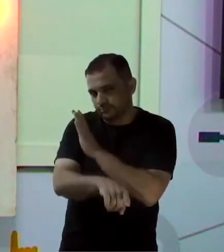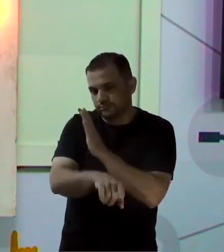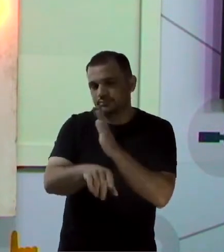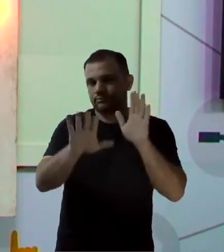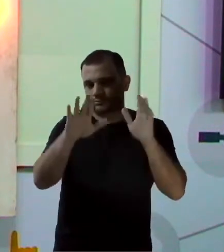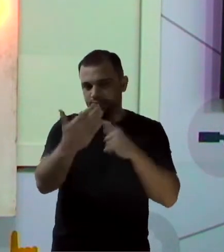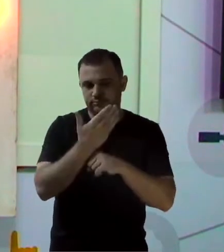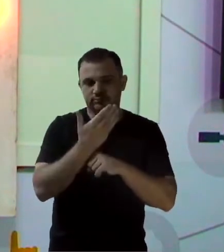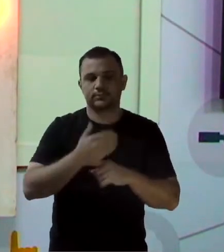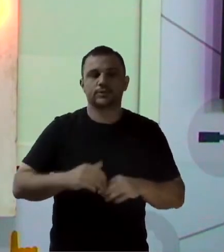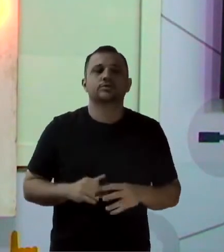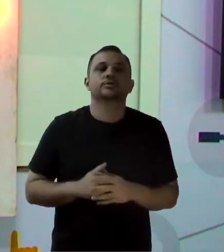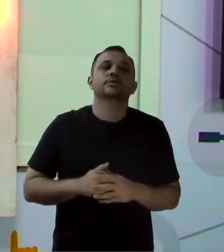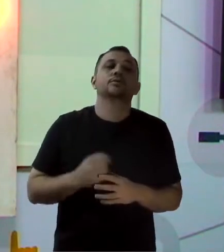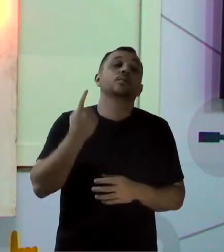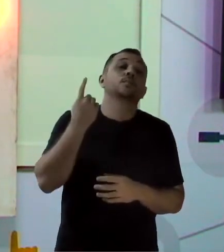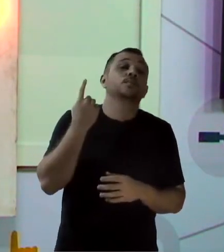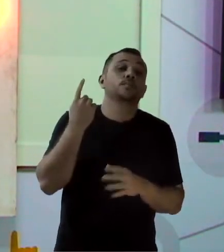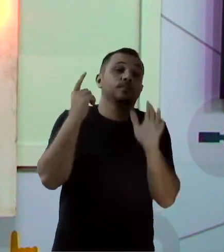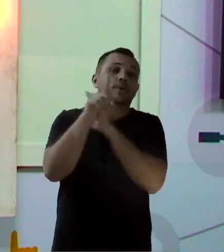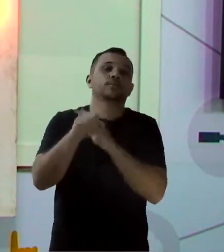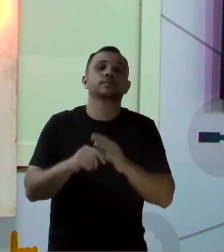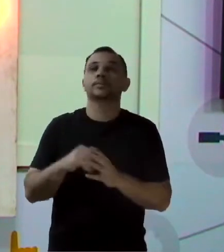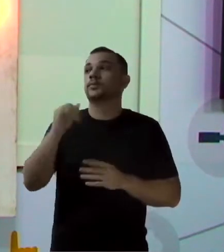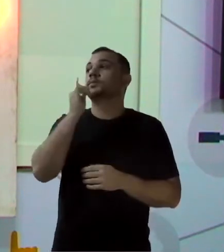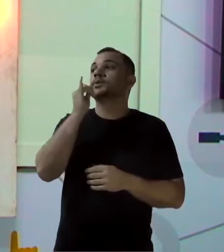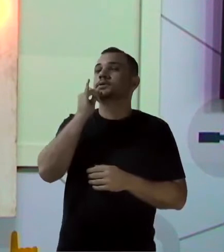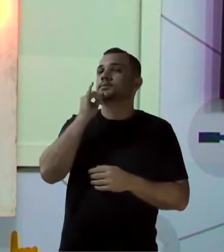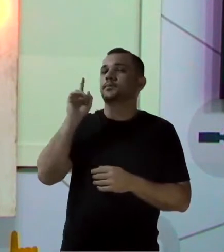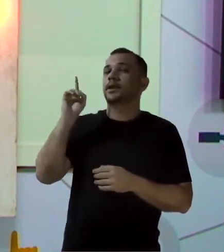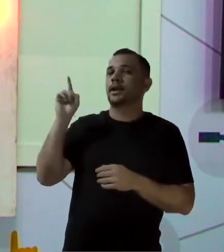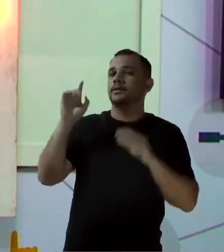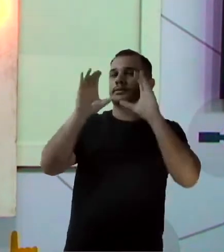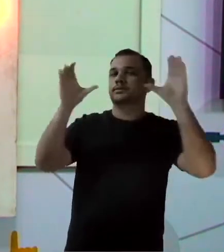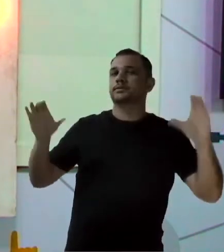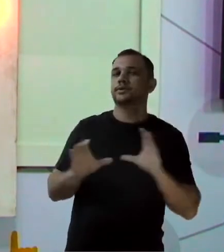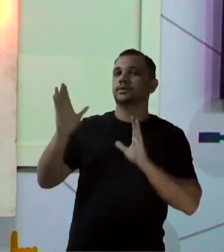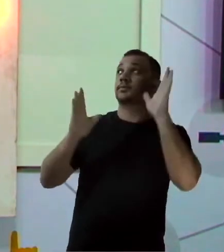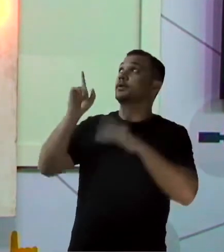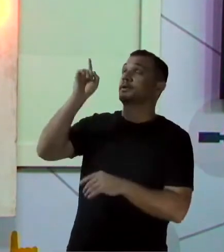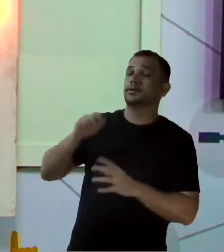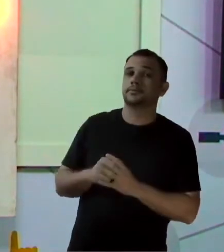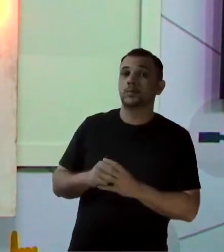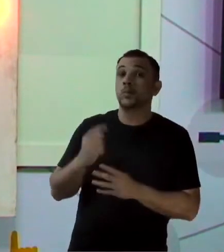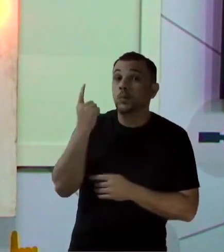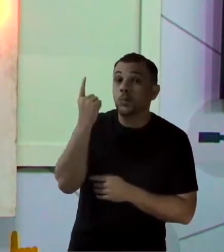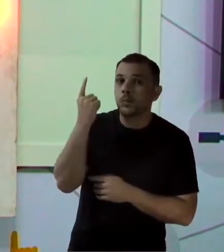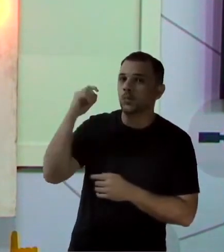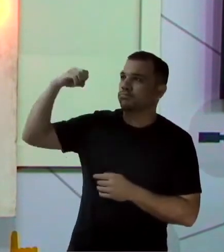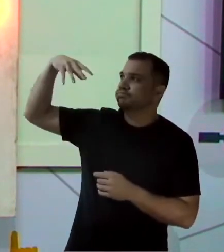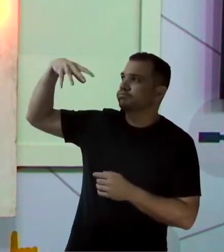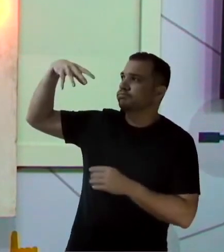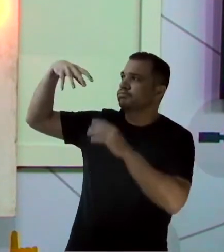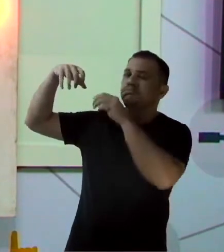aí. Uma das perguntas. Se essa lâmpada queimar, o que acontece com o circuito? Nesse